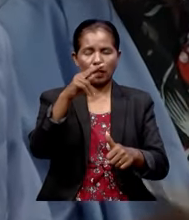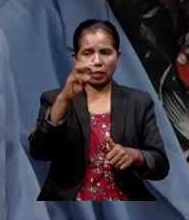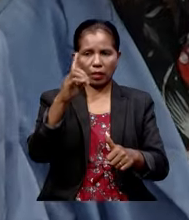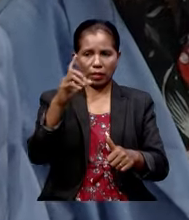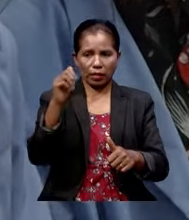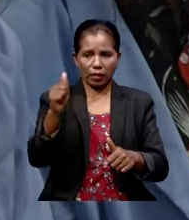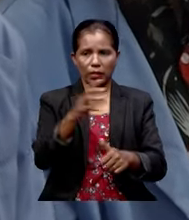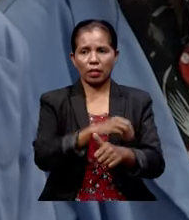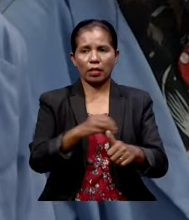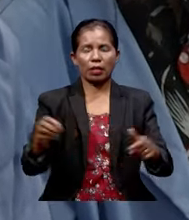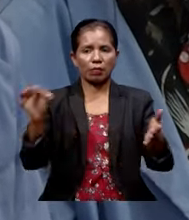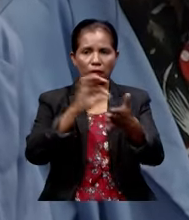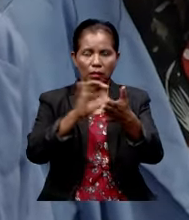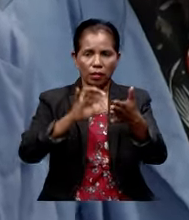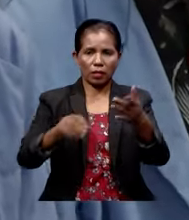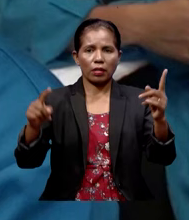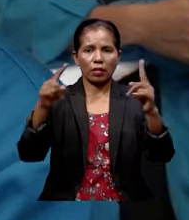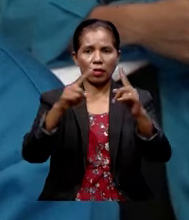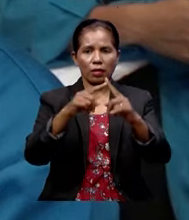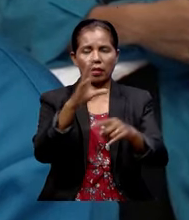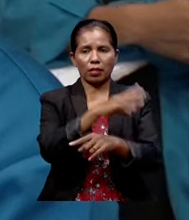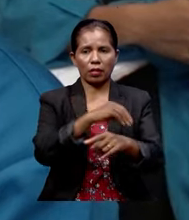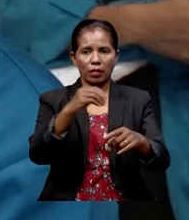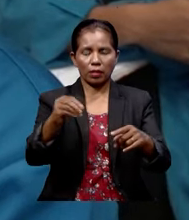uniformização para a contabilidade no nosso